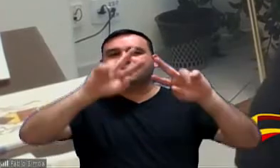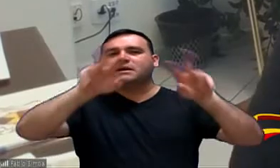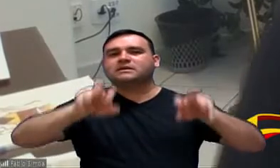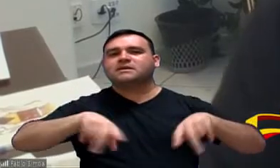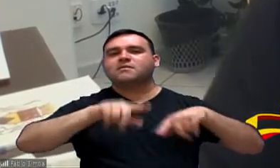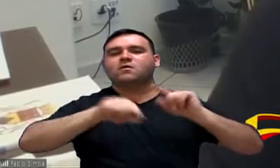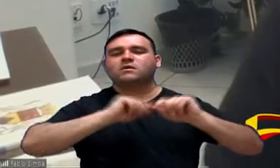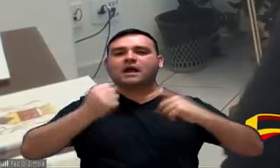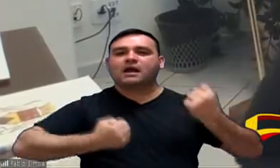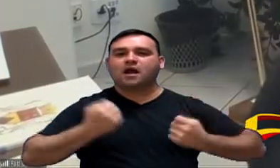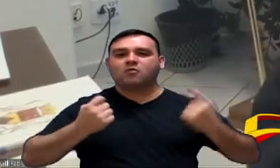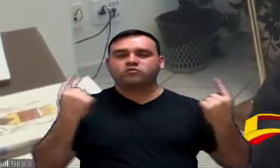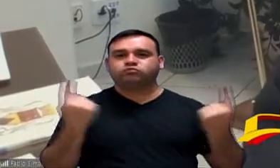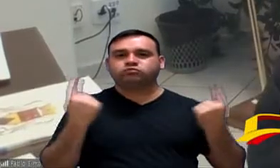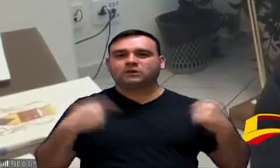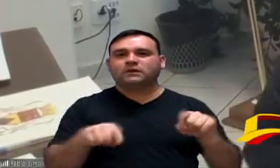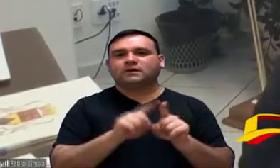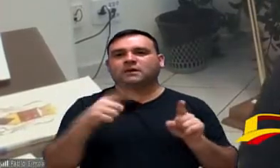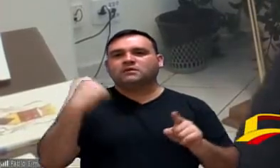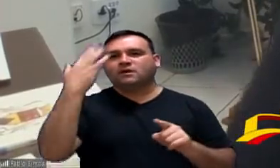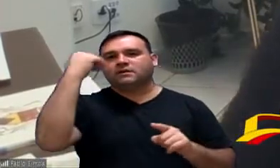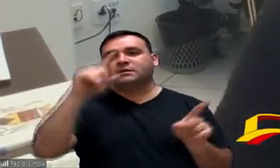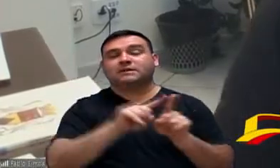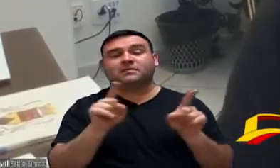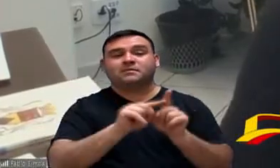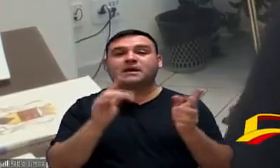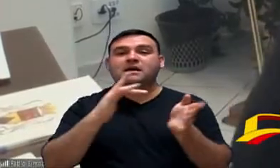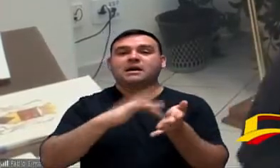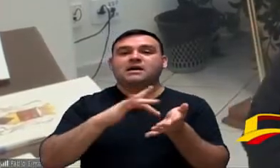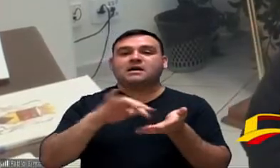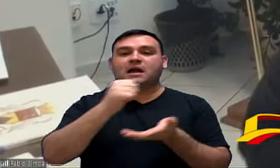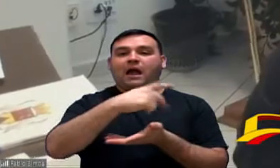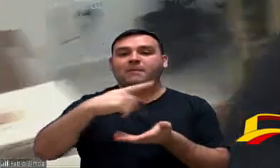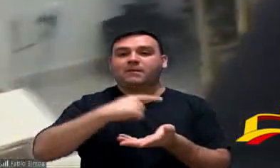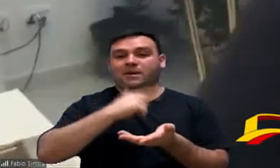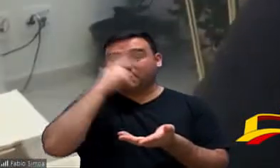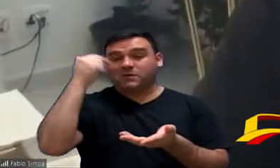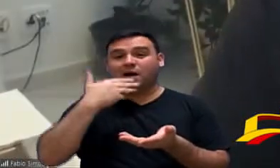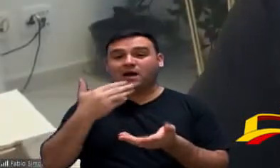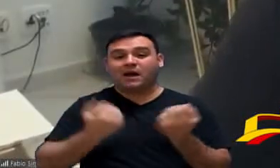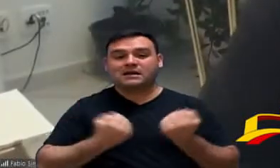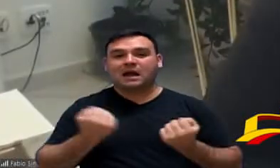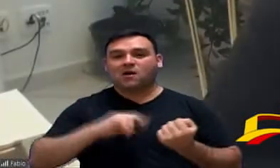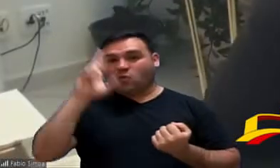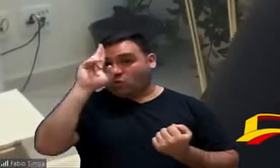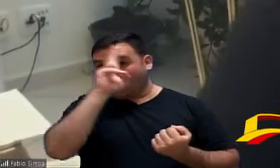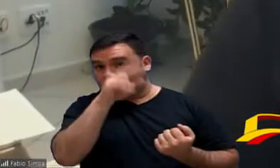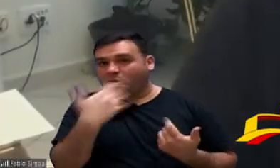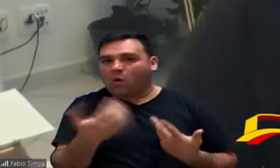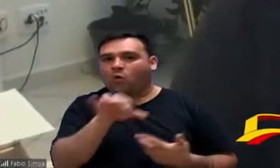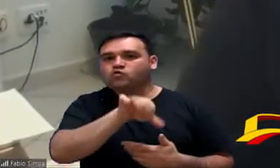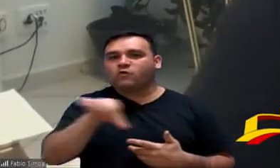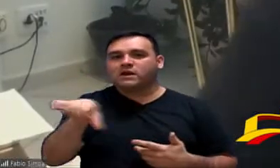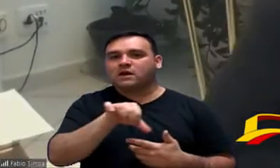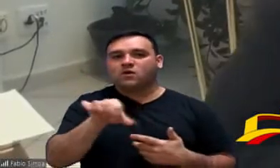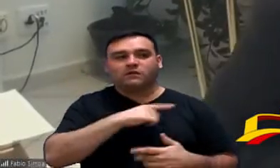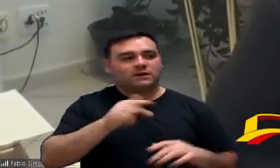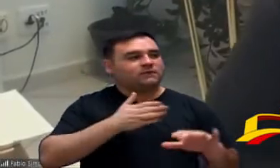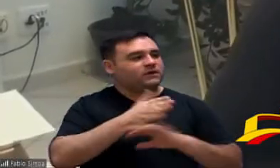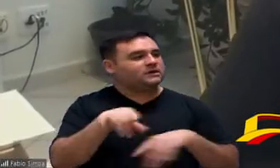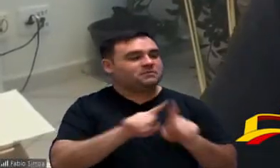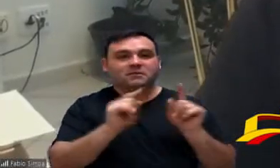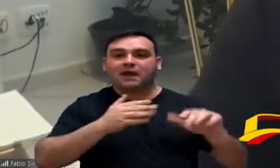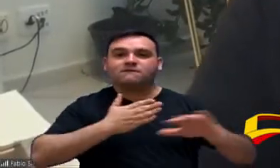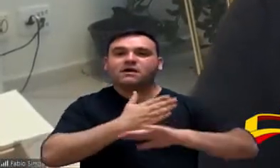só ambulâncias, mas tem, a gente entende até a questão dos aplicativos, né? O pessoal que tem os carros de aplicativo não consegue adentrar nas vias